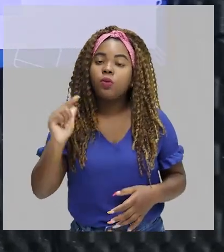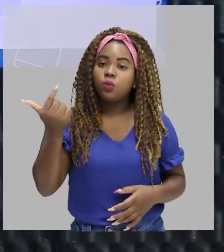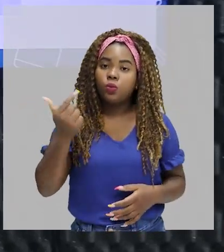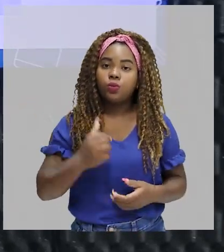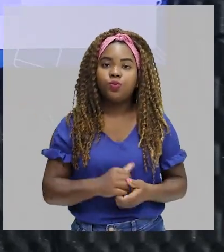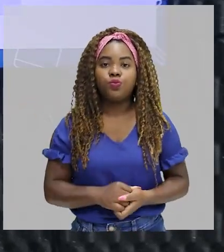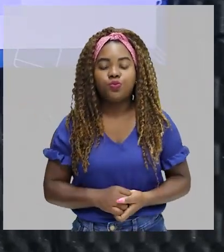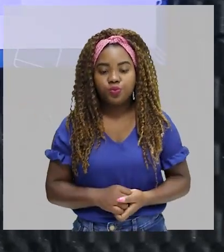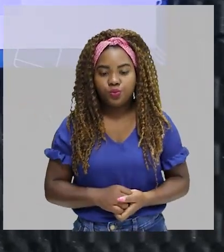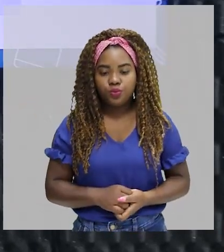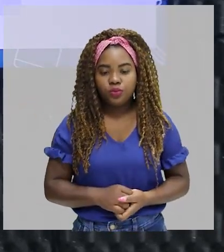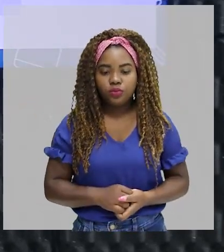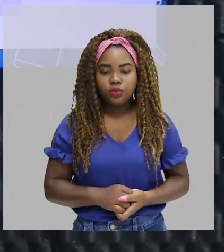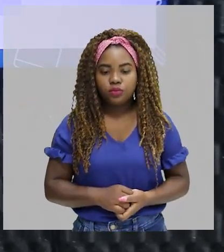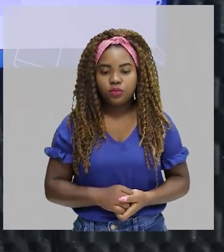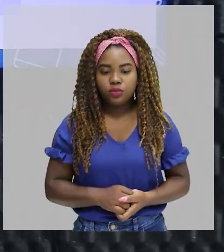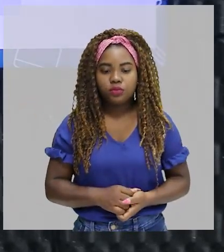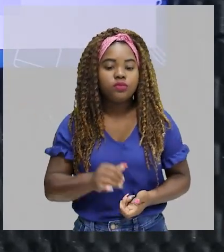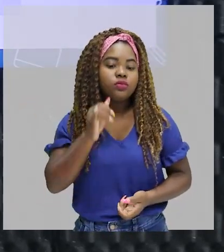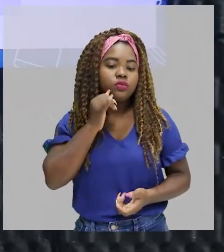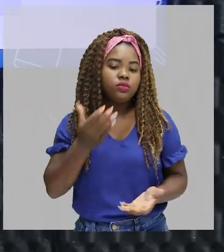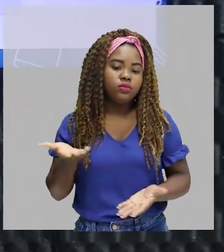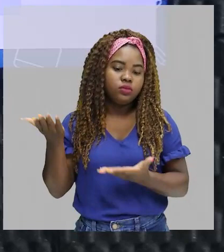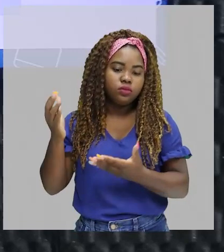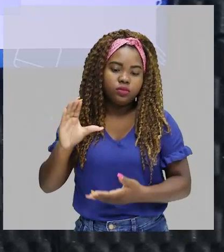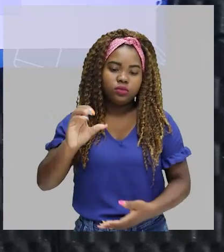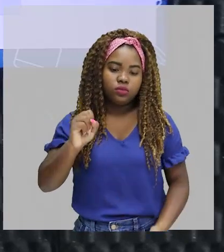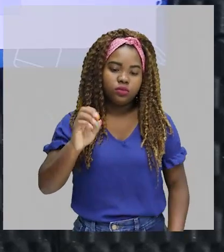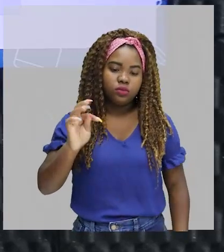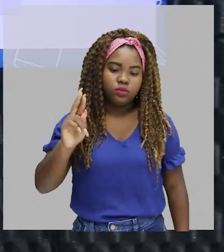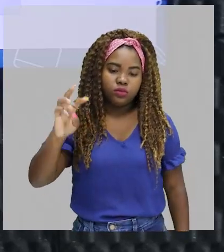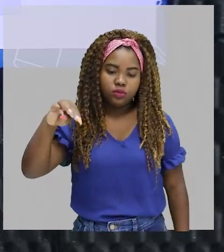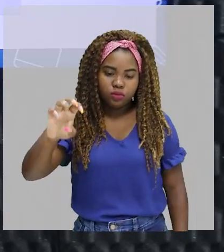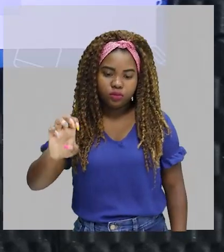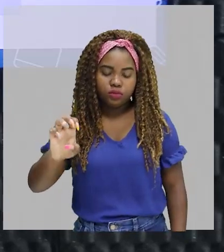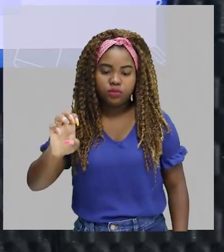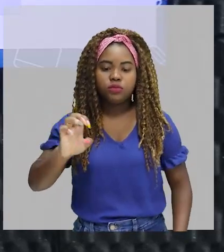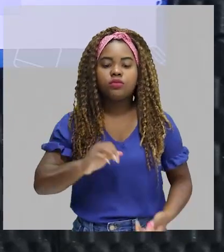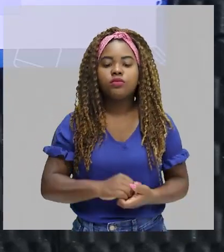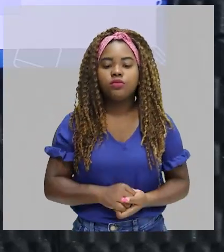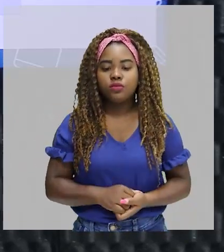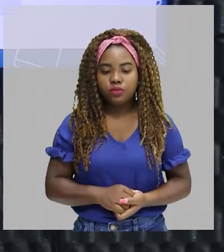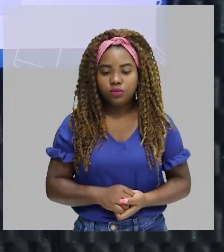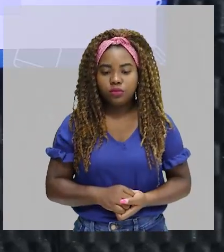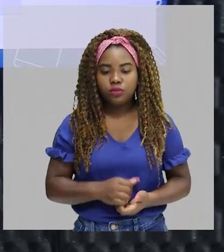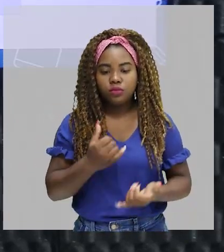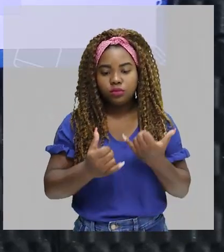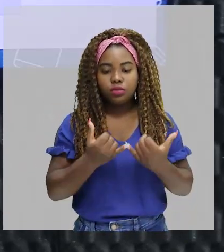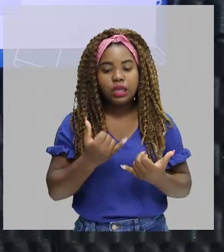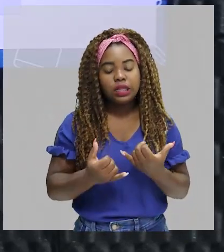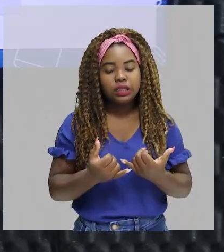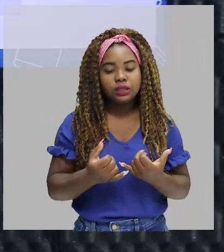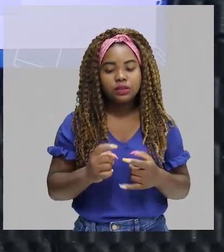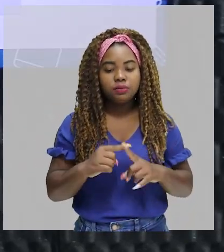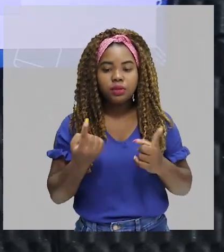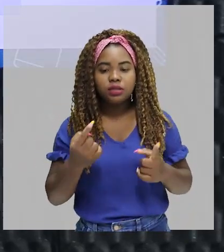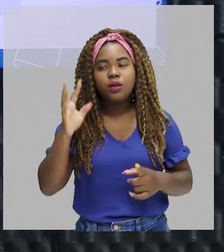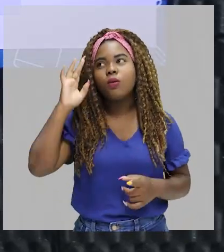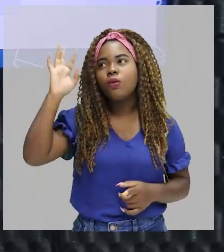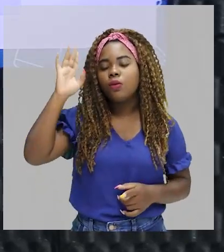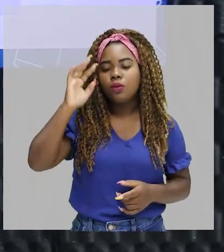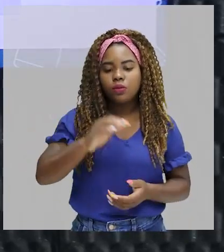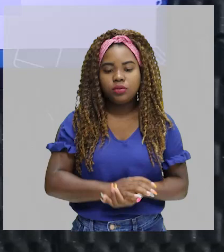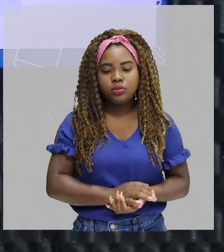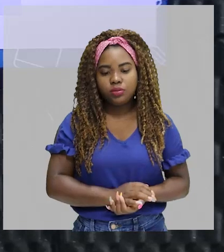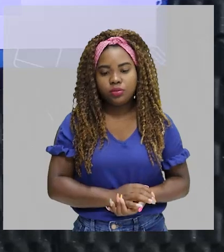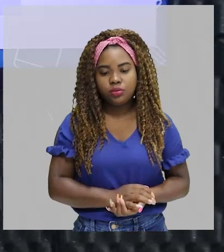puro. Tá? Então, por exemplo, costume, que parece costume, na verdade significa fantasia. Tá?